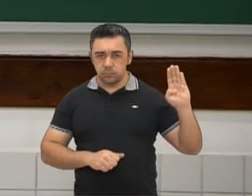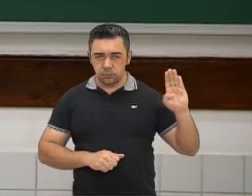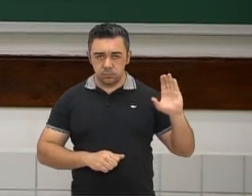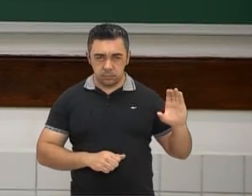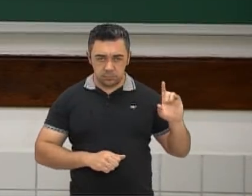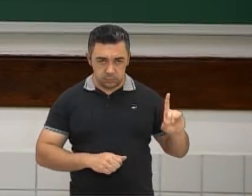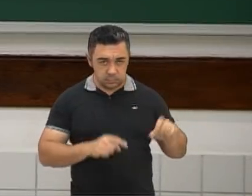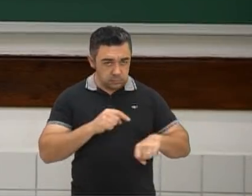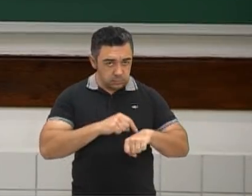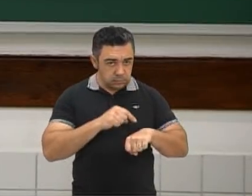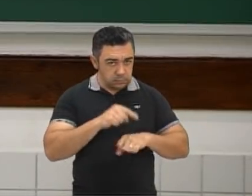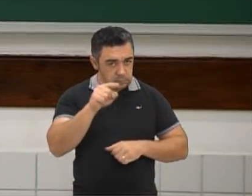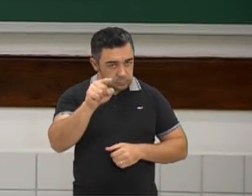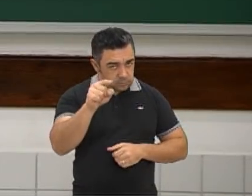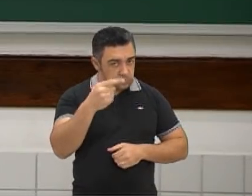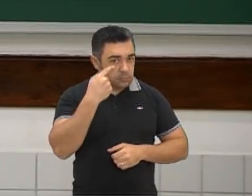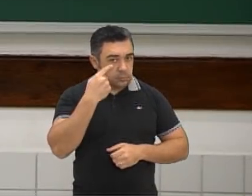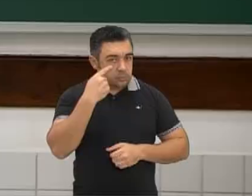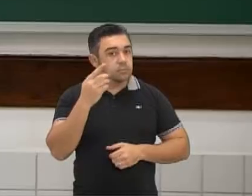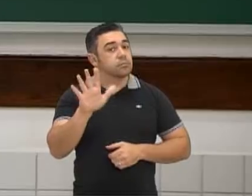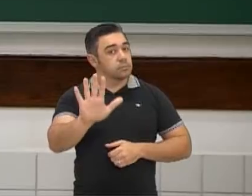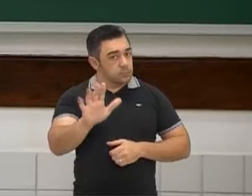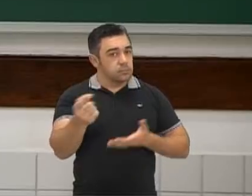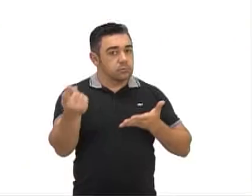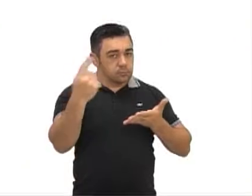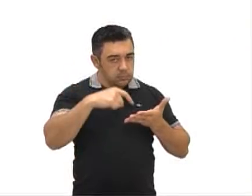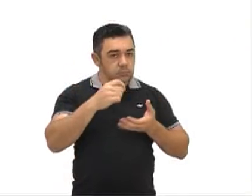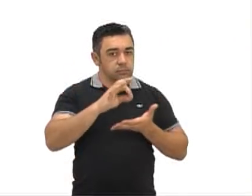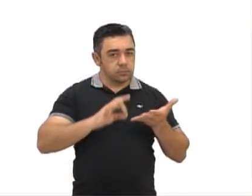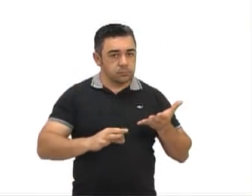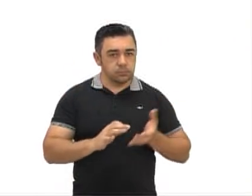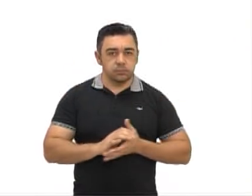um tempinho para poder responder, a gente volta daqui a pouco.